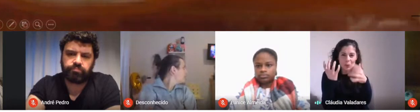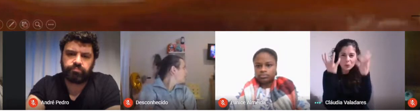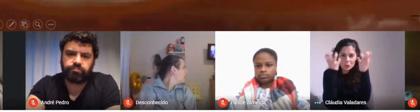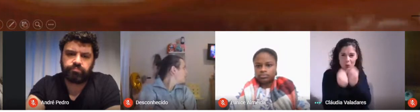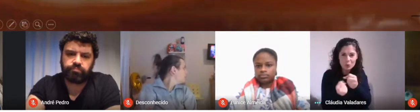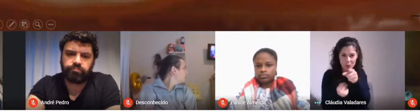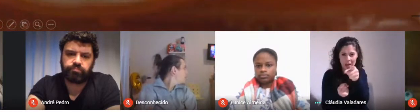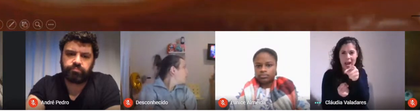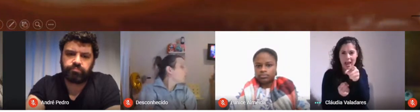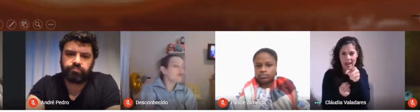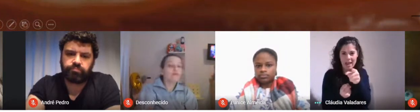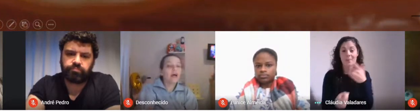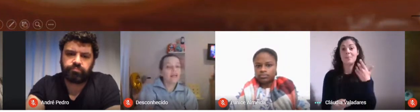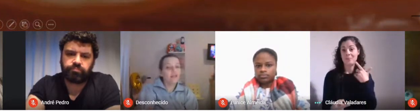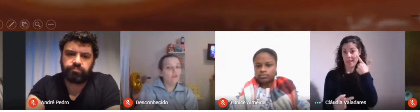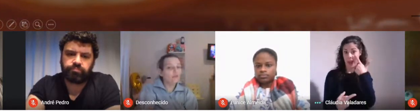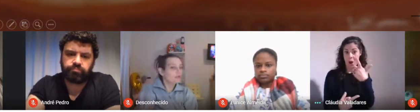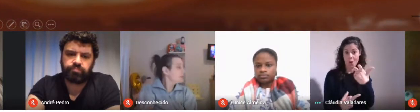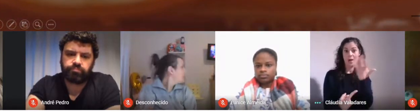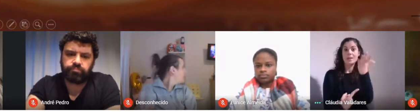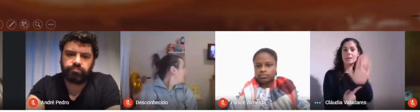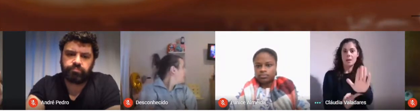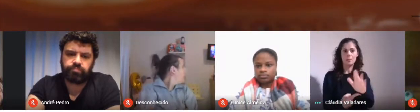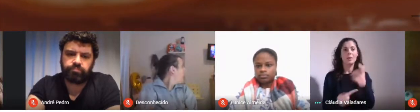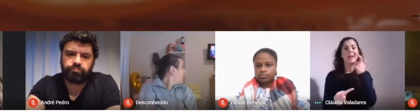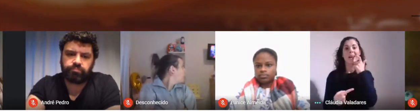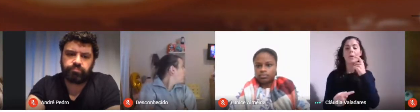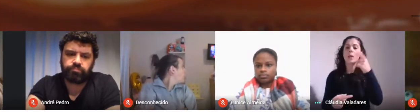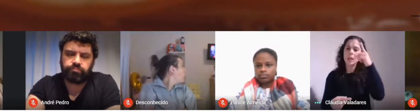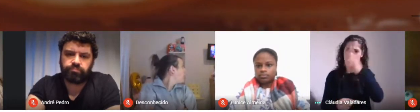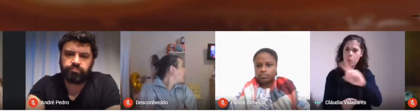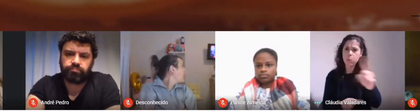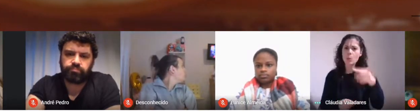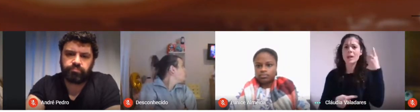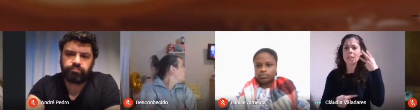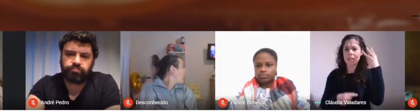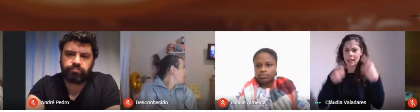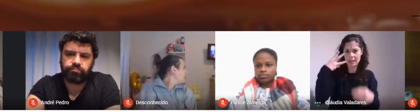Aqui temos um exemplo. O dente tem 3 camadas.